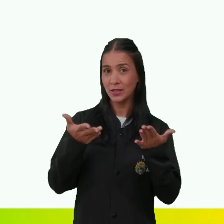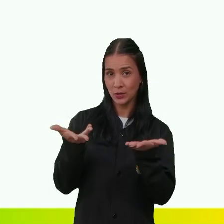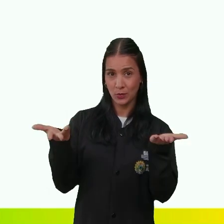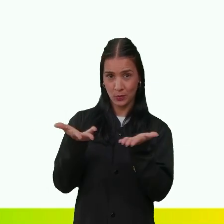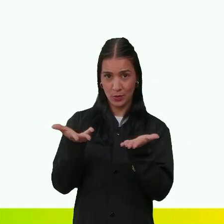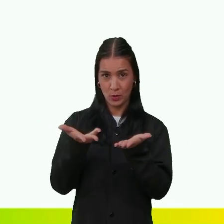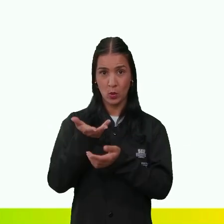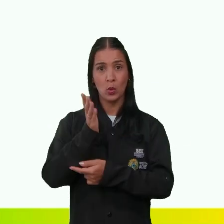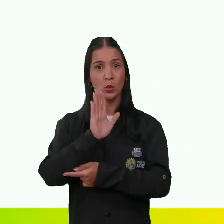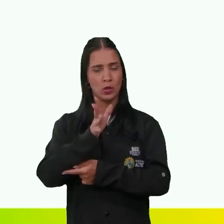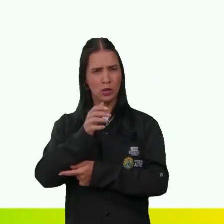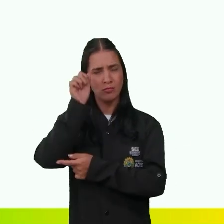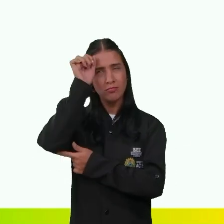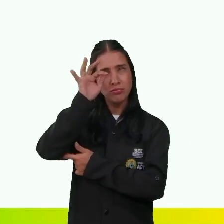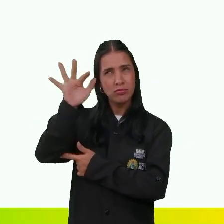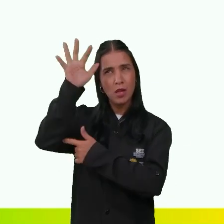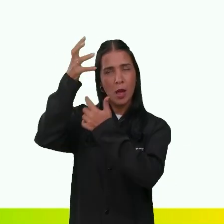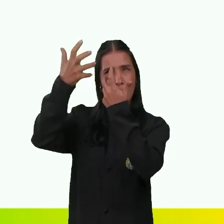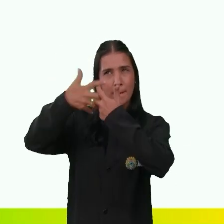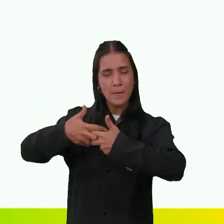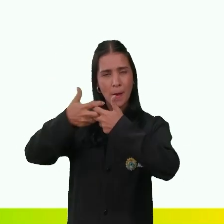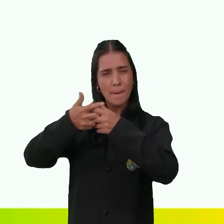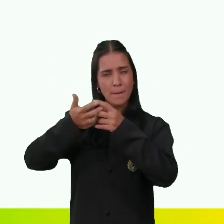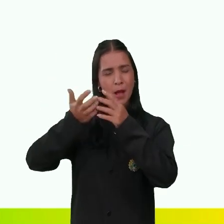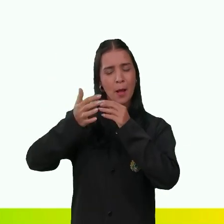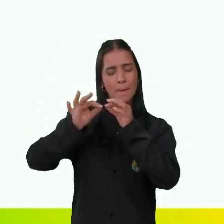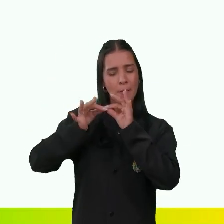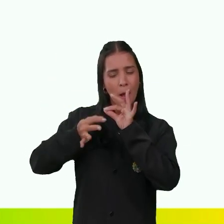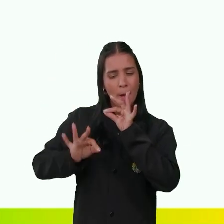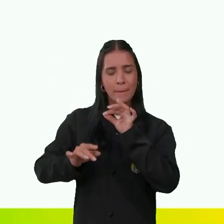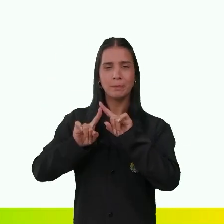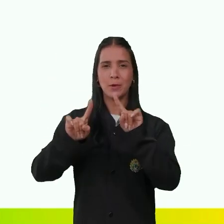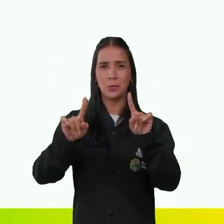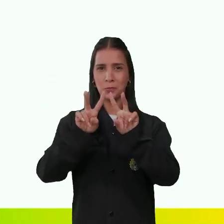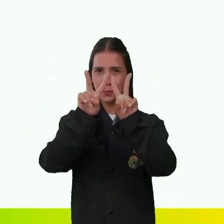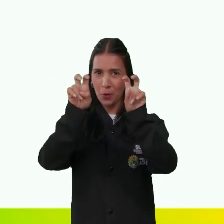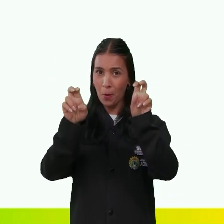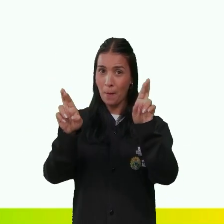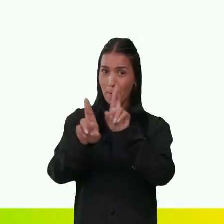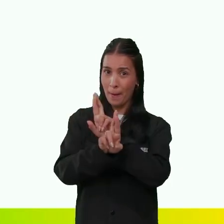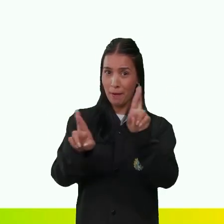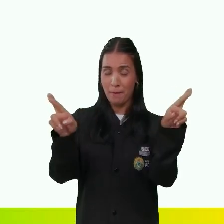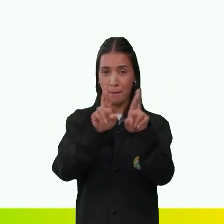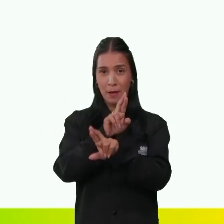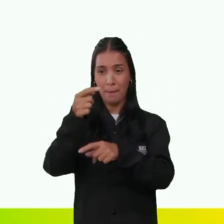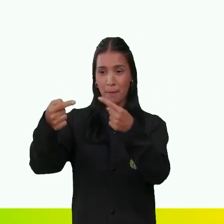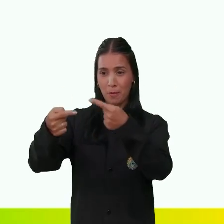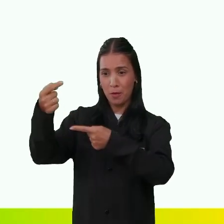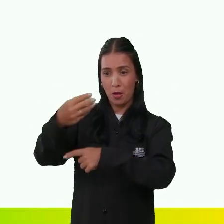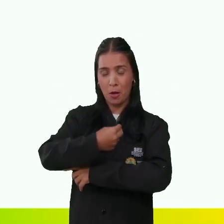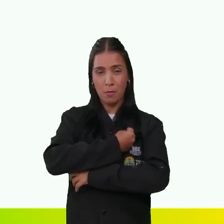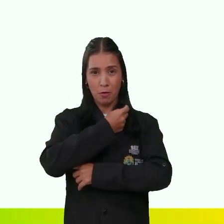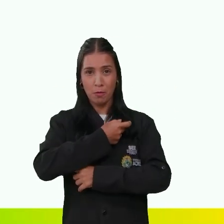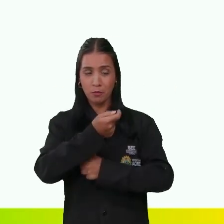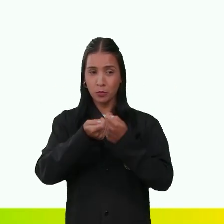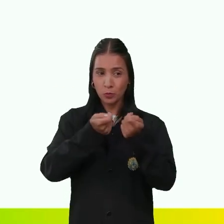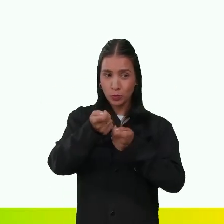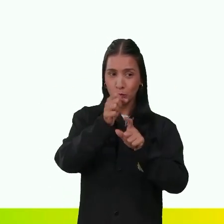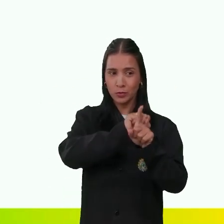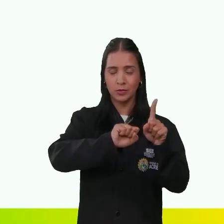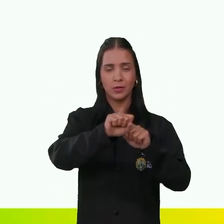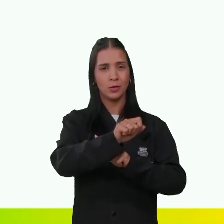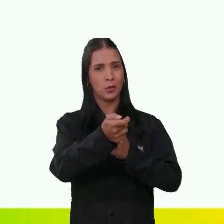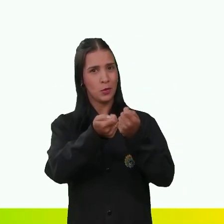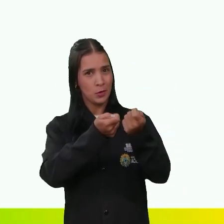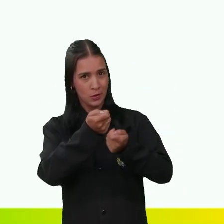depois dessa reflexão mais ou menos longa sobre a biopolítica na sociedade de controle, vamos